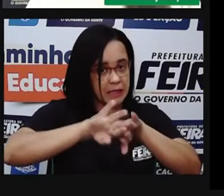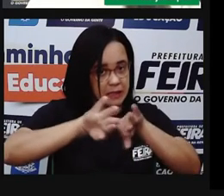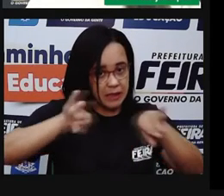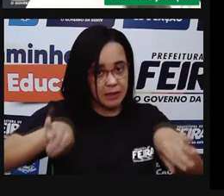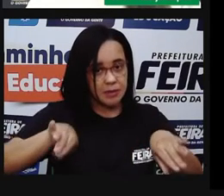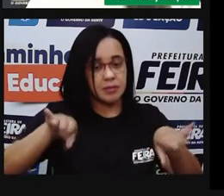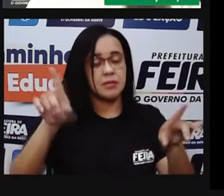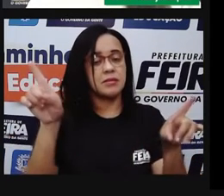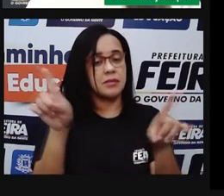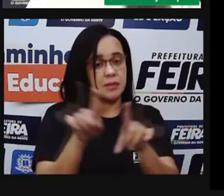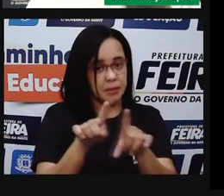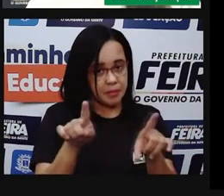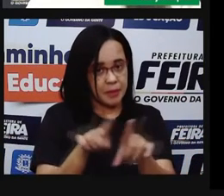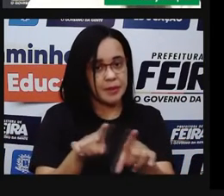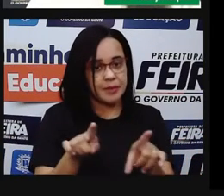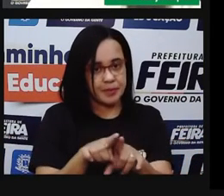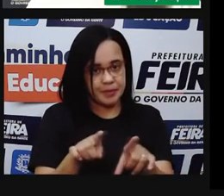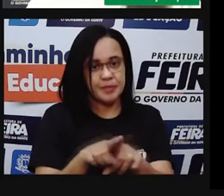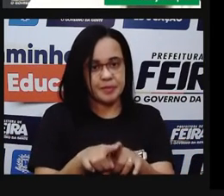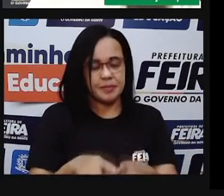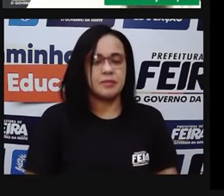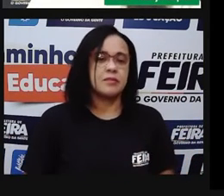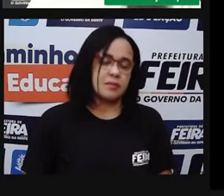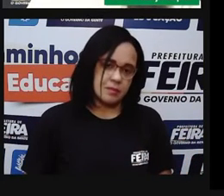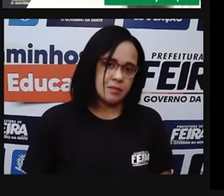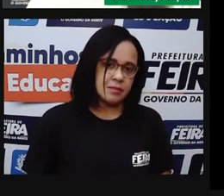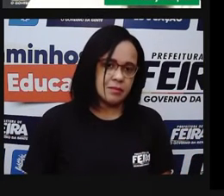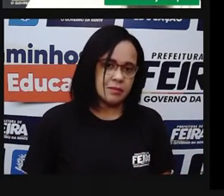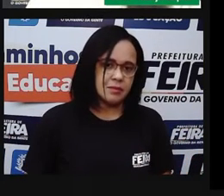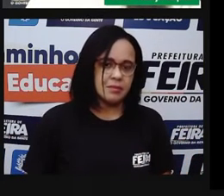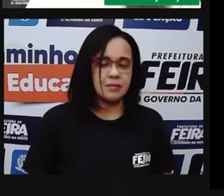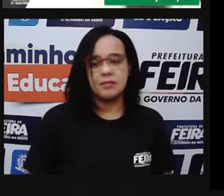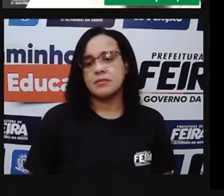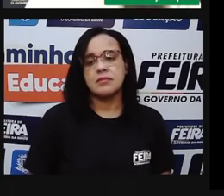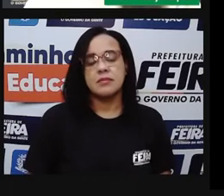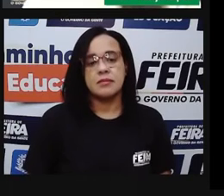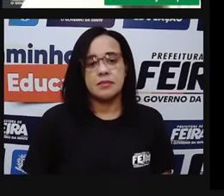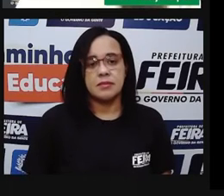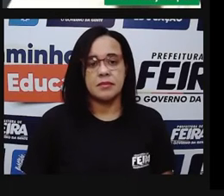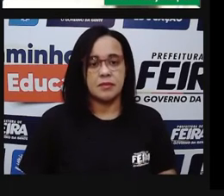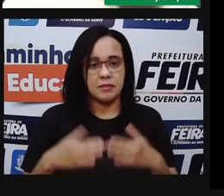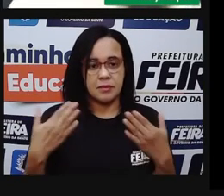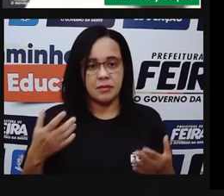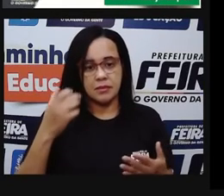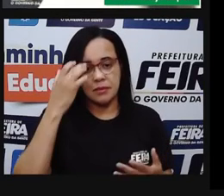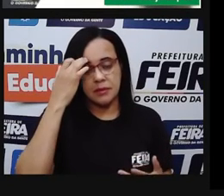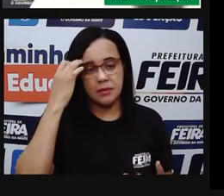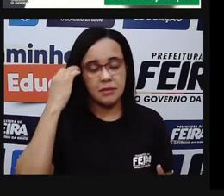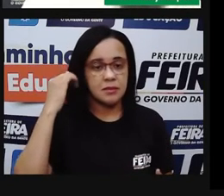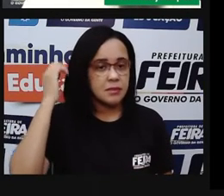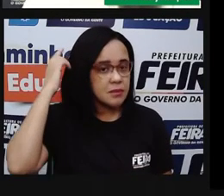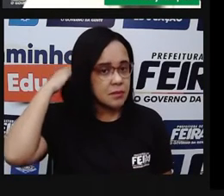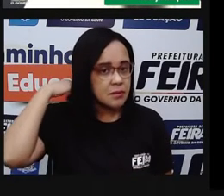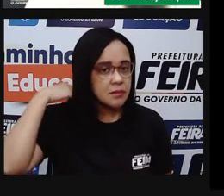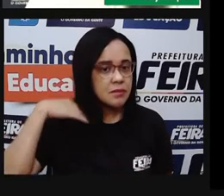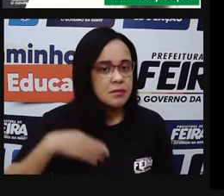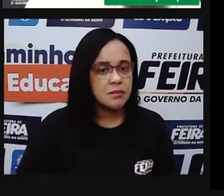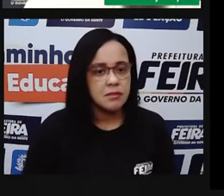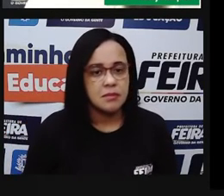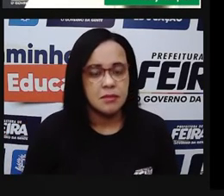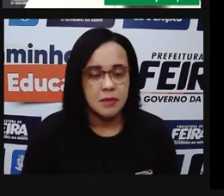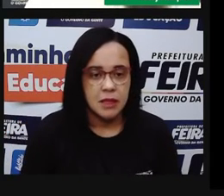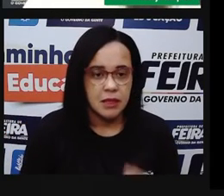vou separar. Sucesso, tá bom? Bora tentar ler. Eu trouxe aqui umas palavras, ó, pra gente tentar ler, tá